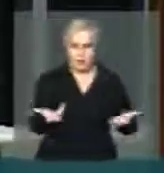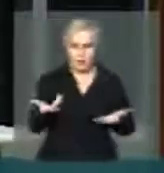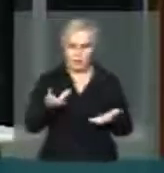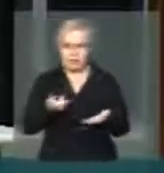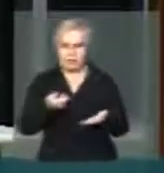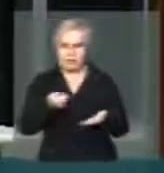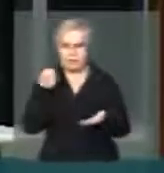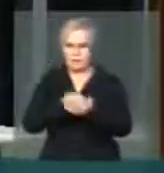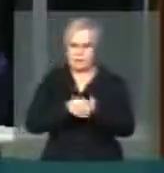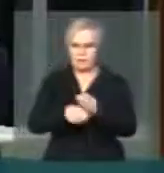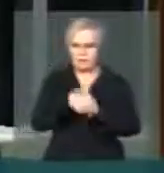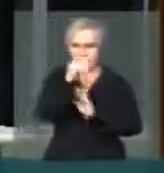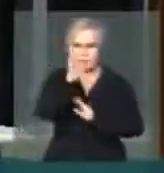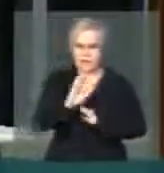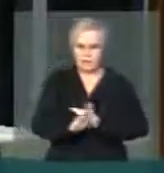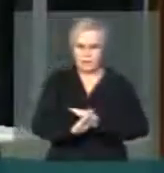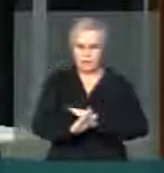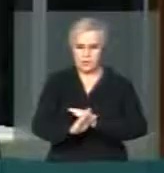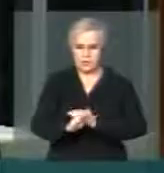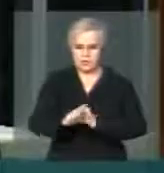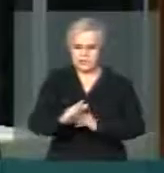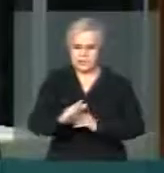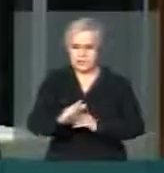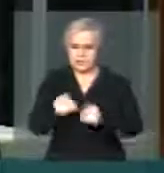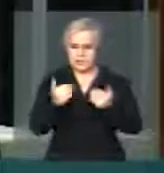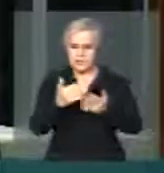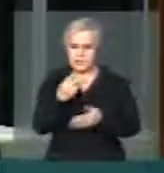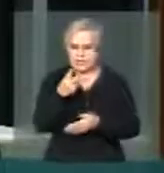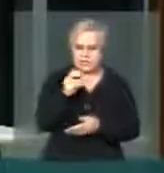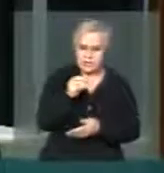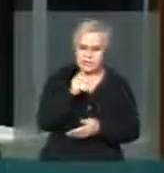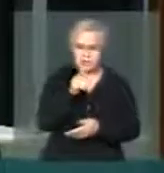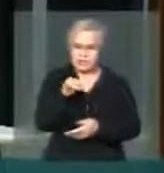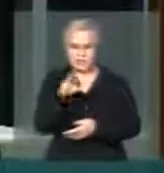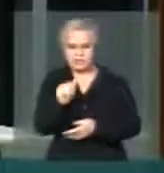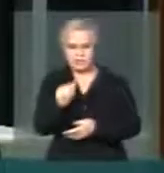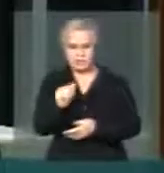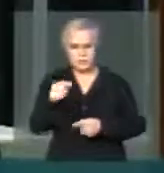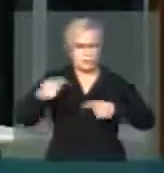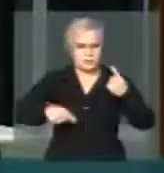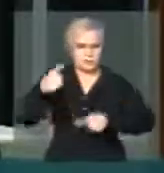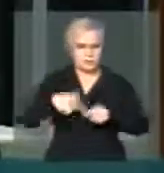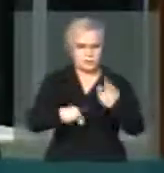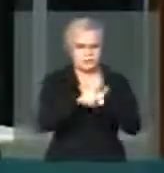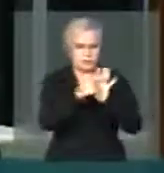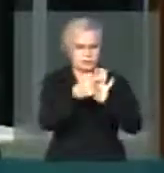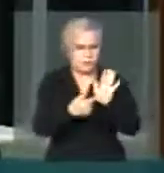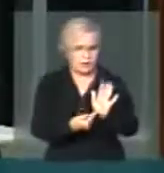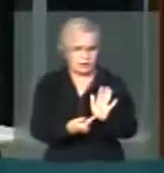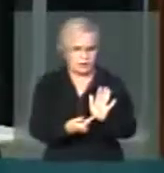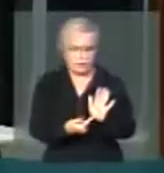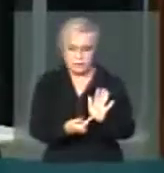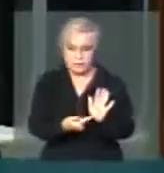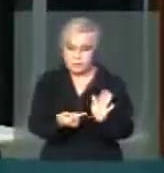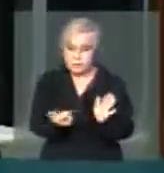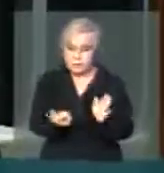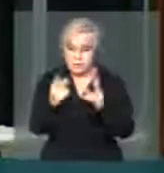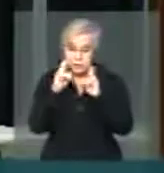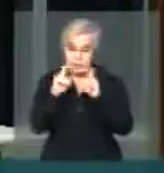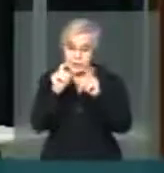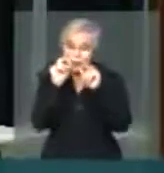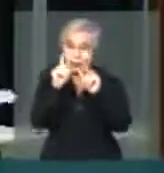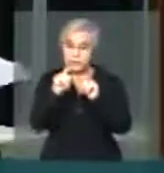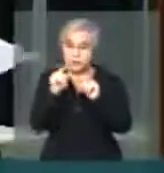30 dias, discutir uma lei que regulamenta o funcionamento das empresas estatais. E percebam bem quais são os interesses.